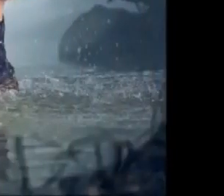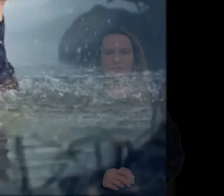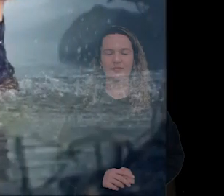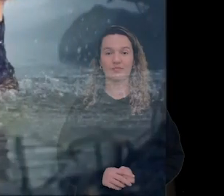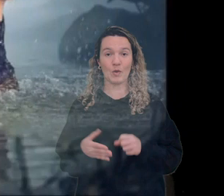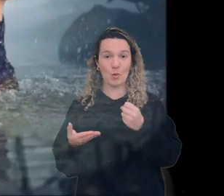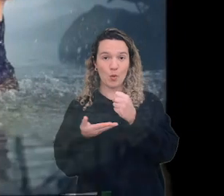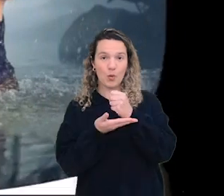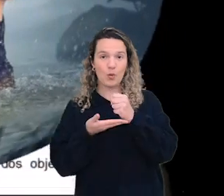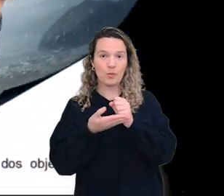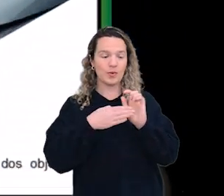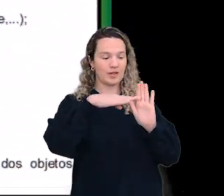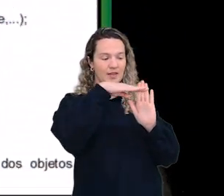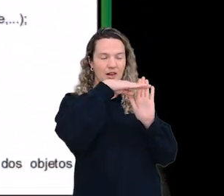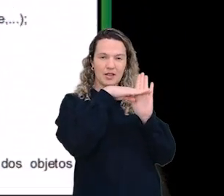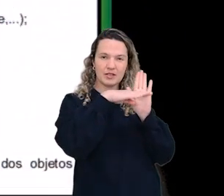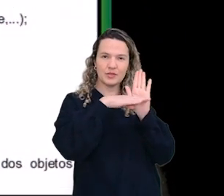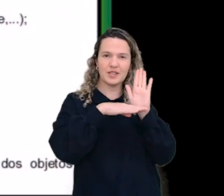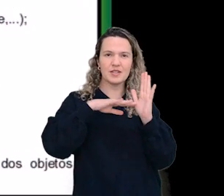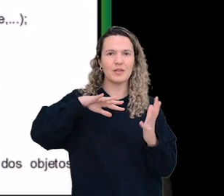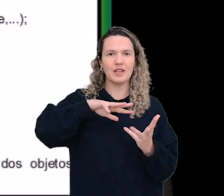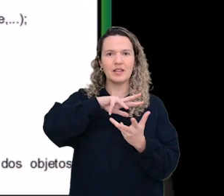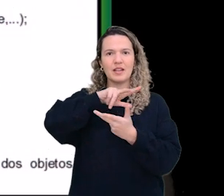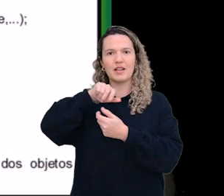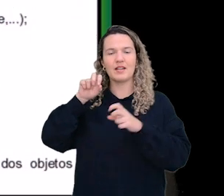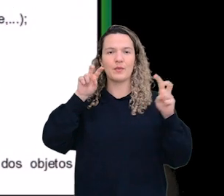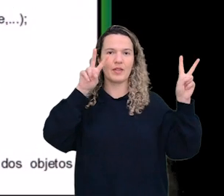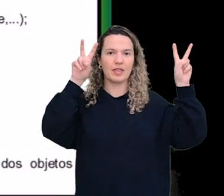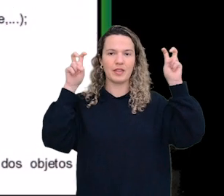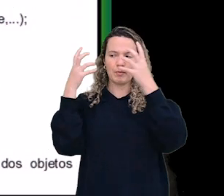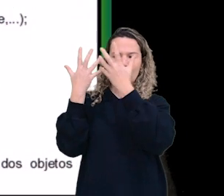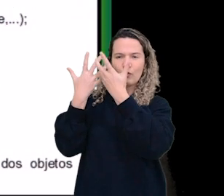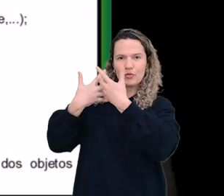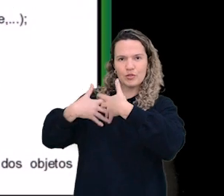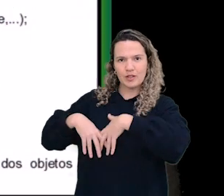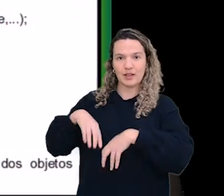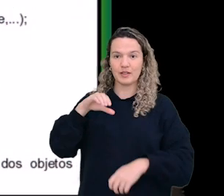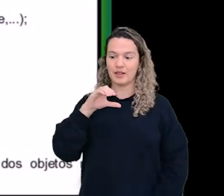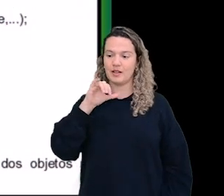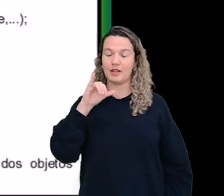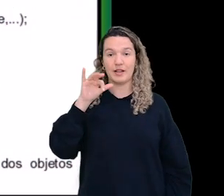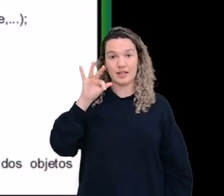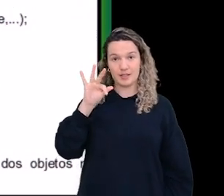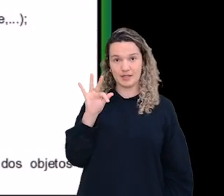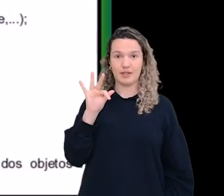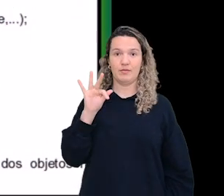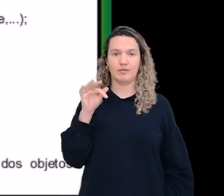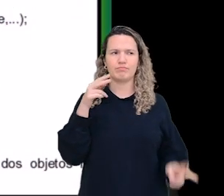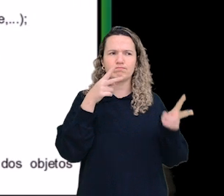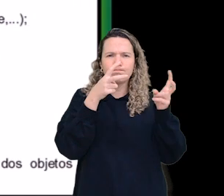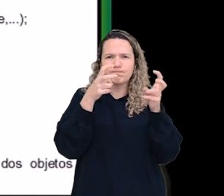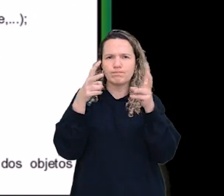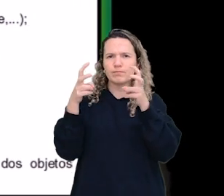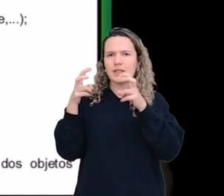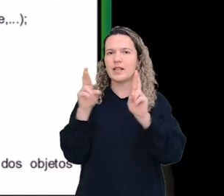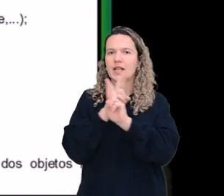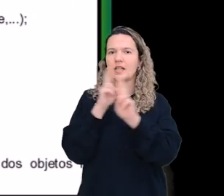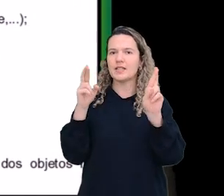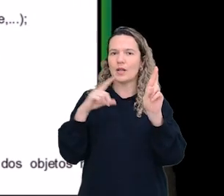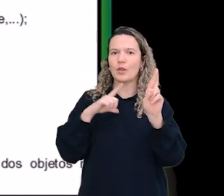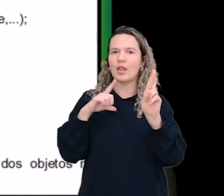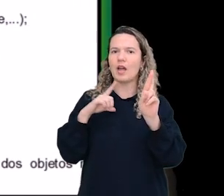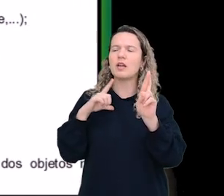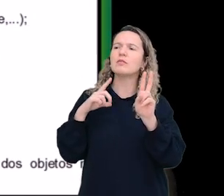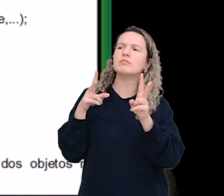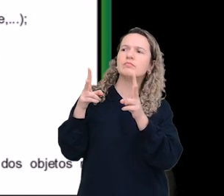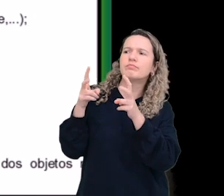acordo com a Classificação Internacional de Funcionalidade, a CIF, a percepção está relacionada ao